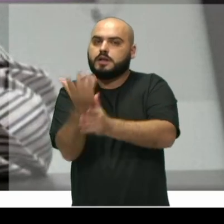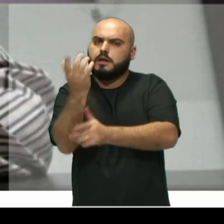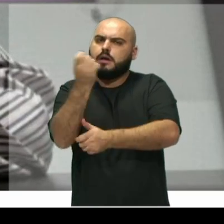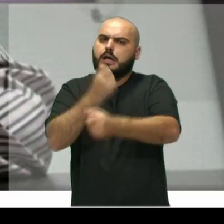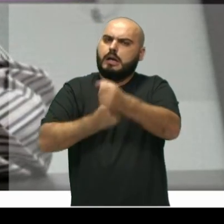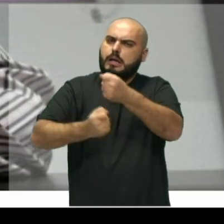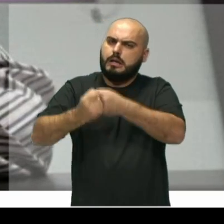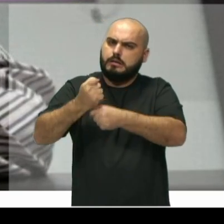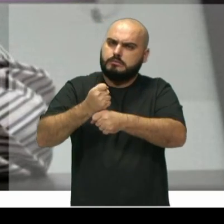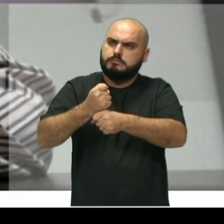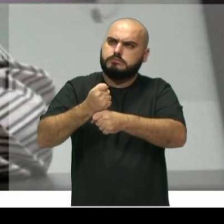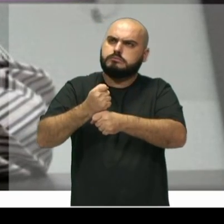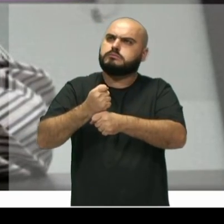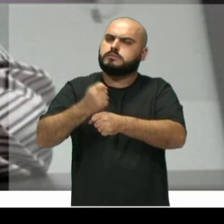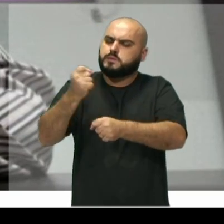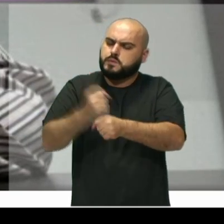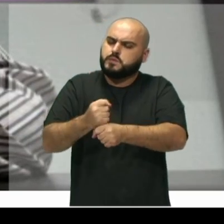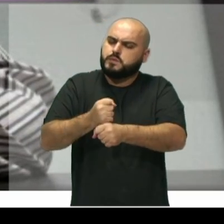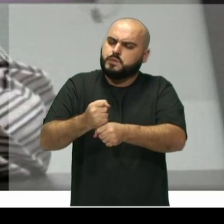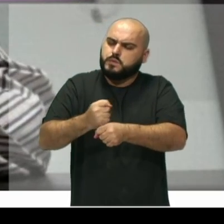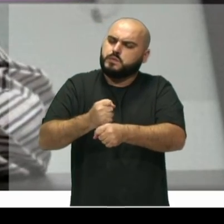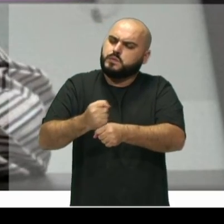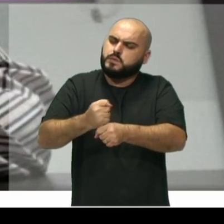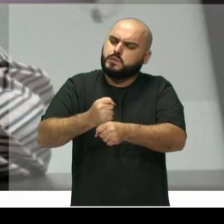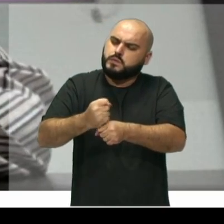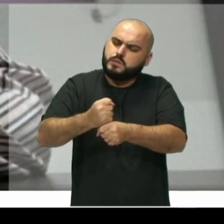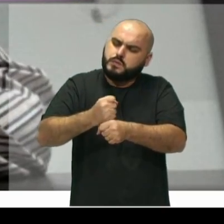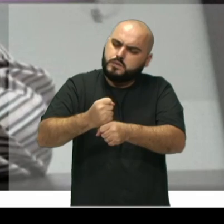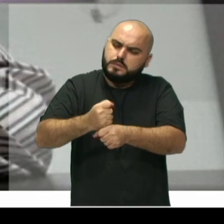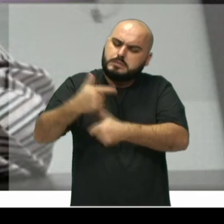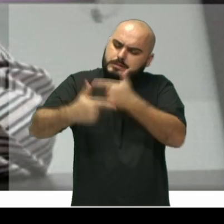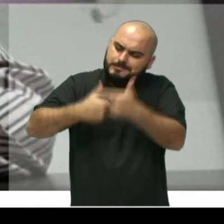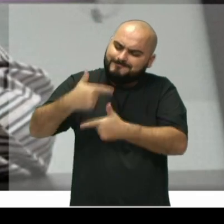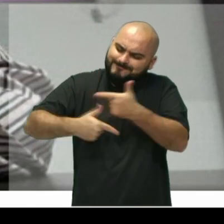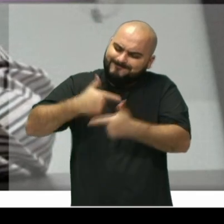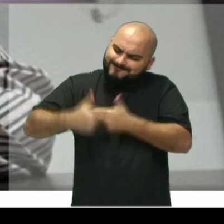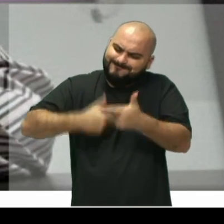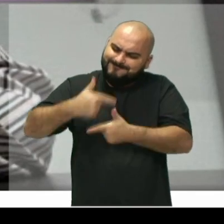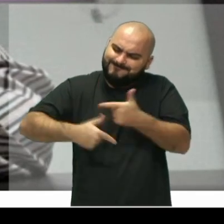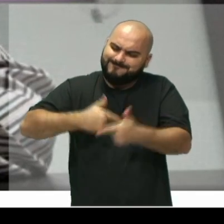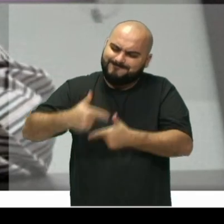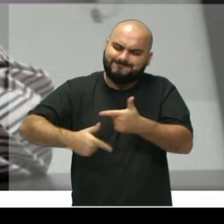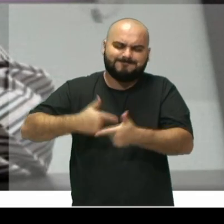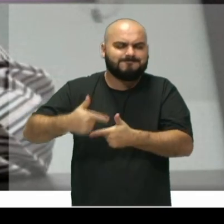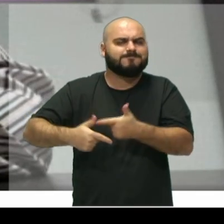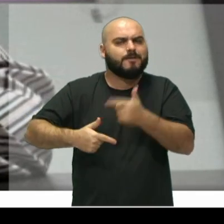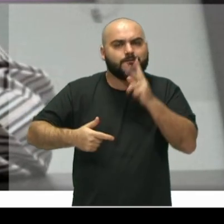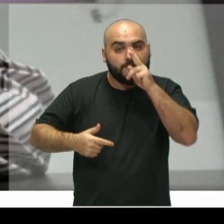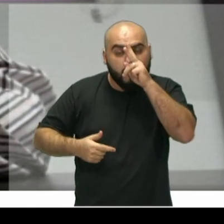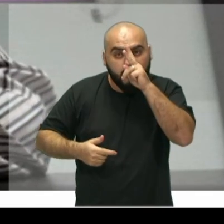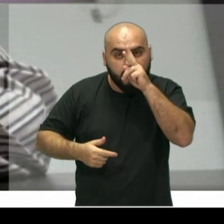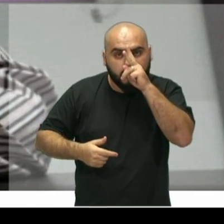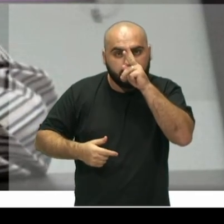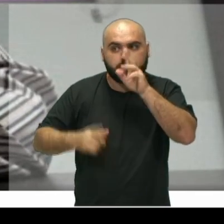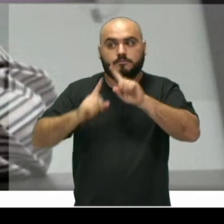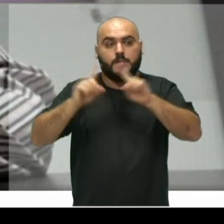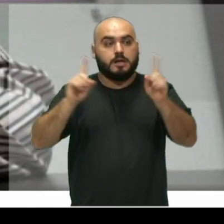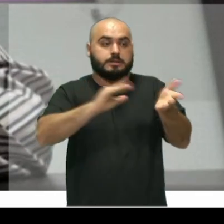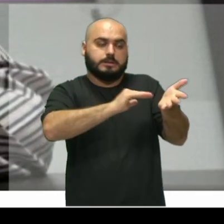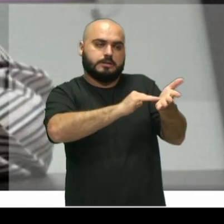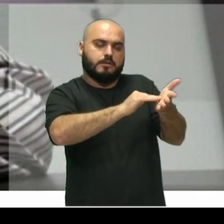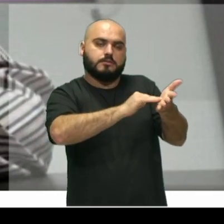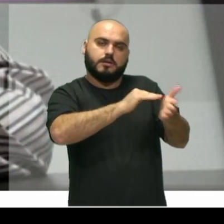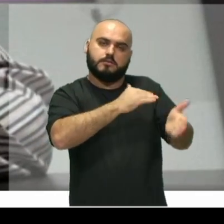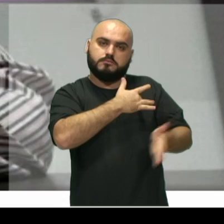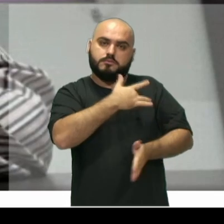passado, mesmo no período Covid, para que essa realidade fosse implantada no município. Quero aqui registrar o empenho do secretário Emerson e do